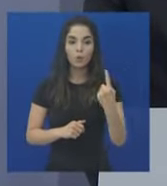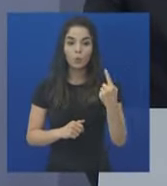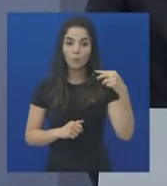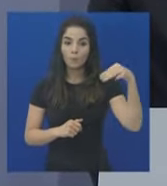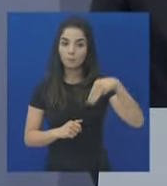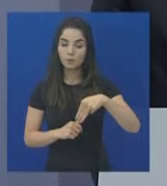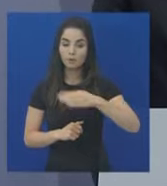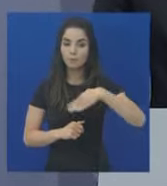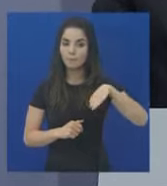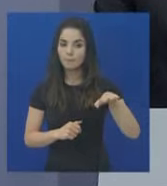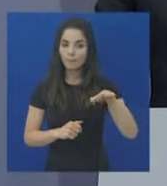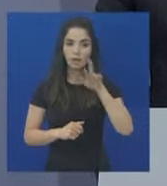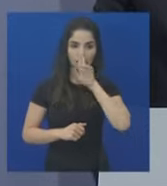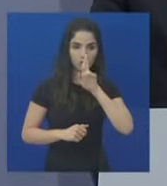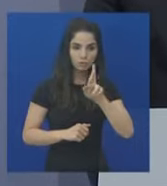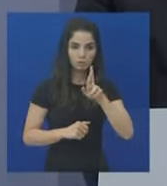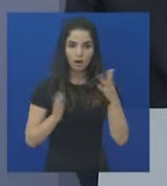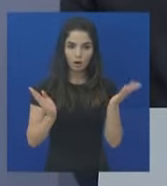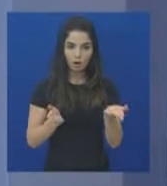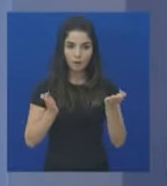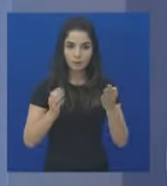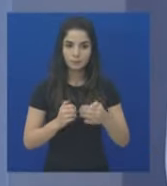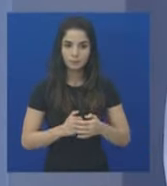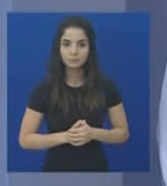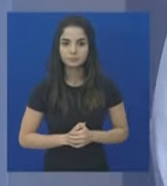meio para a resposta a seu tempo a partir de agora.